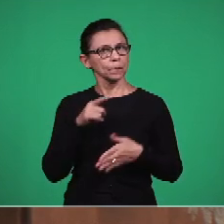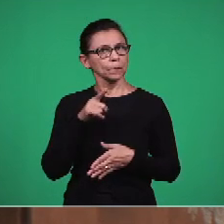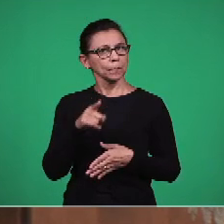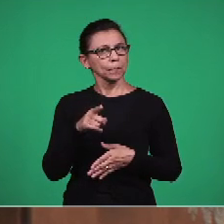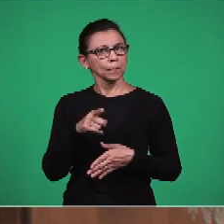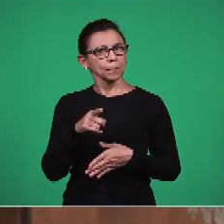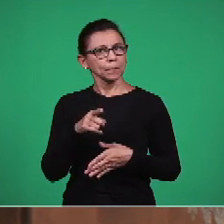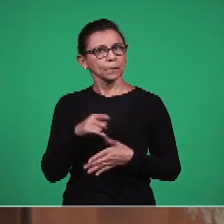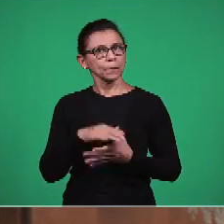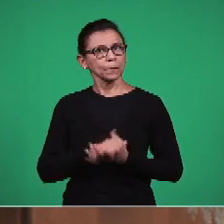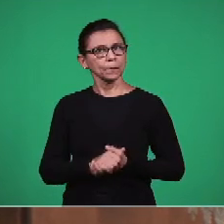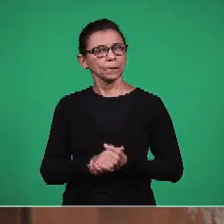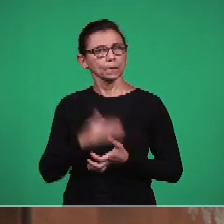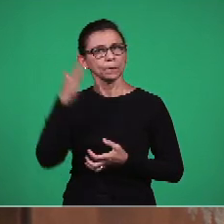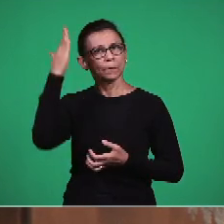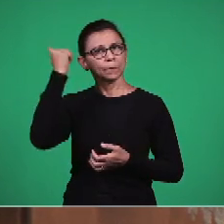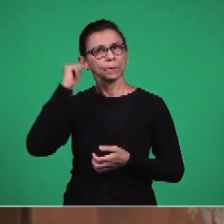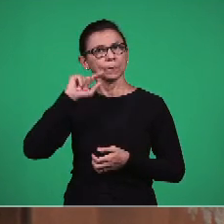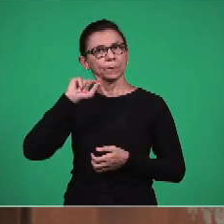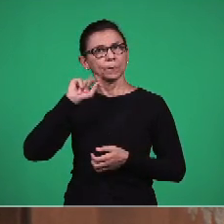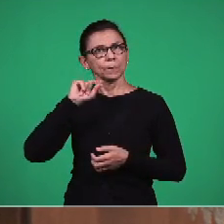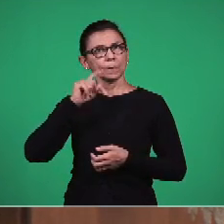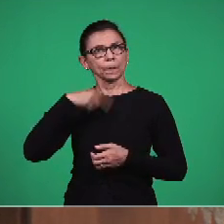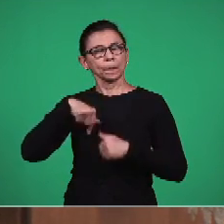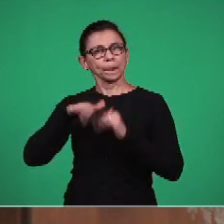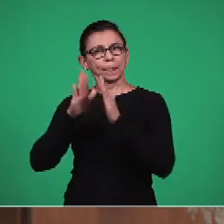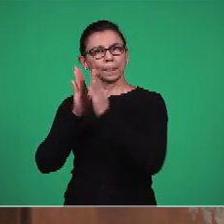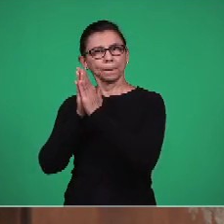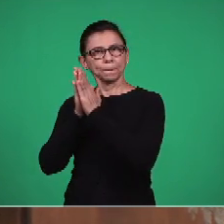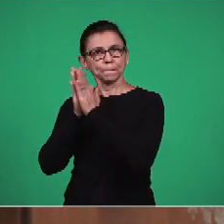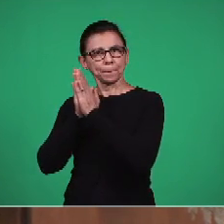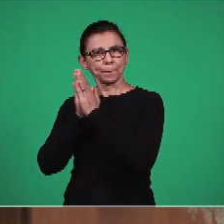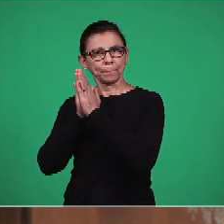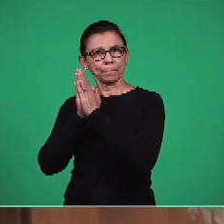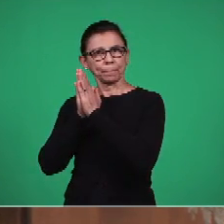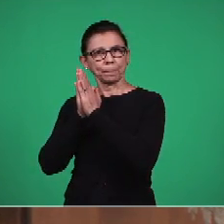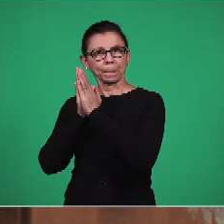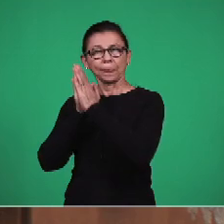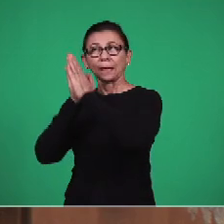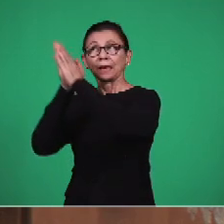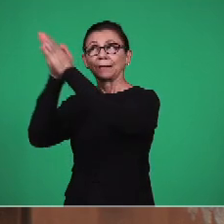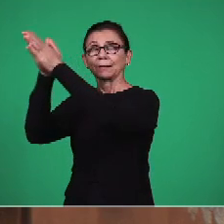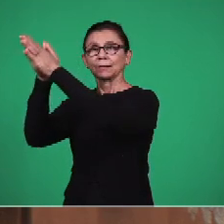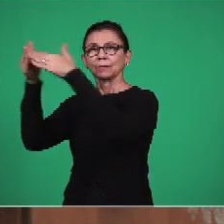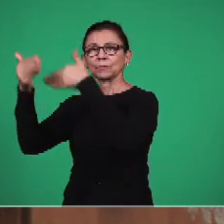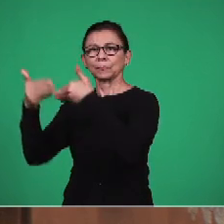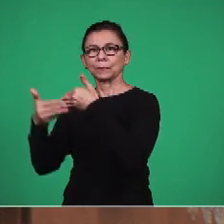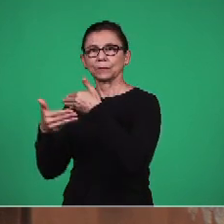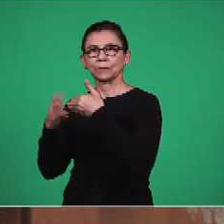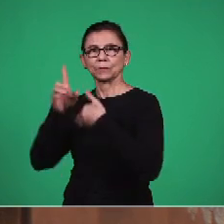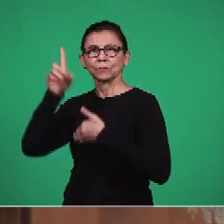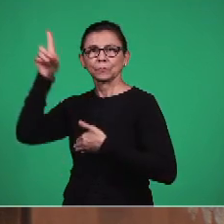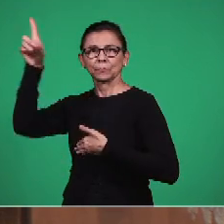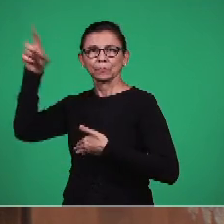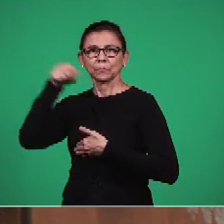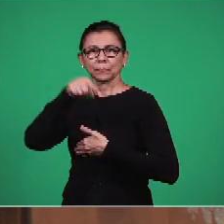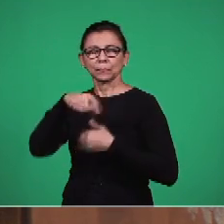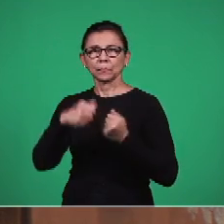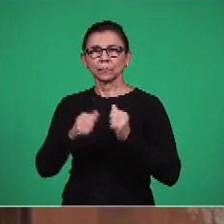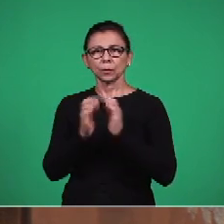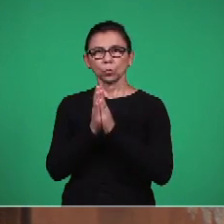coisa. Suas orações estão subindo? A igreja agora tem que manter o ritmo da oração.